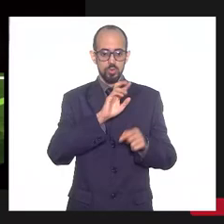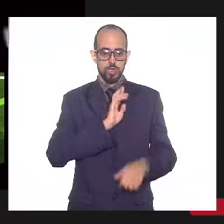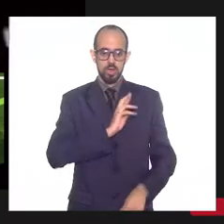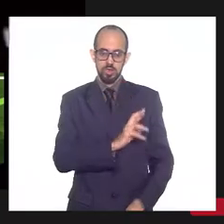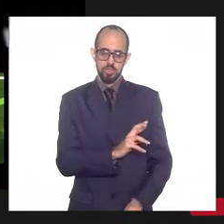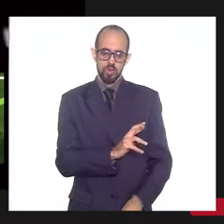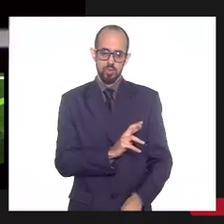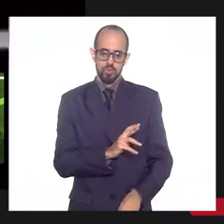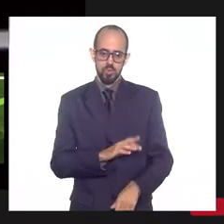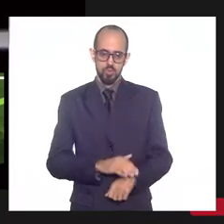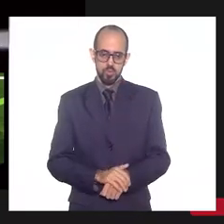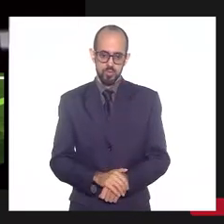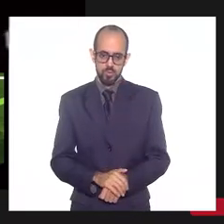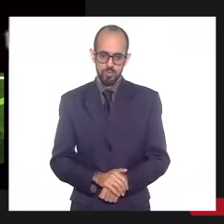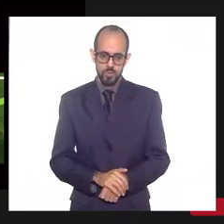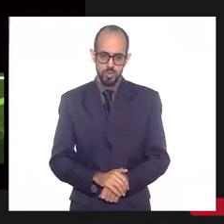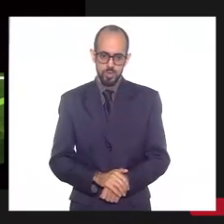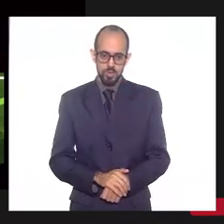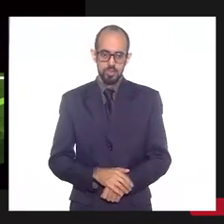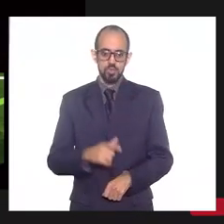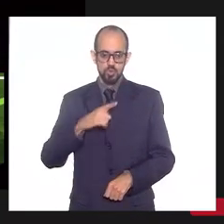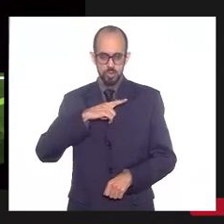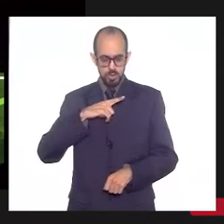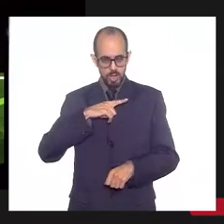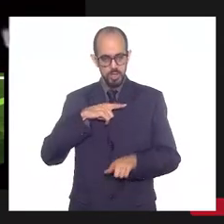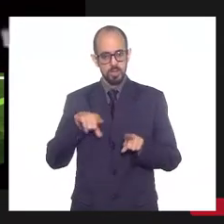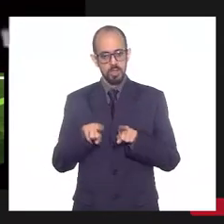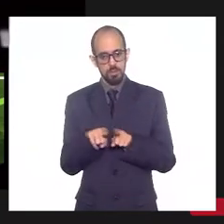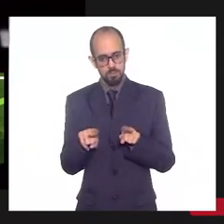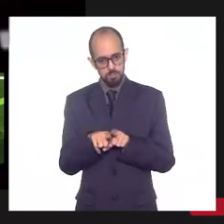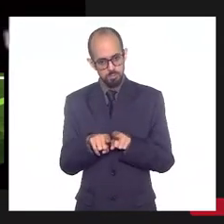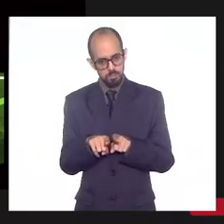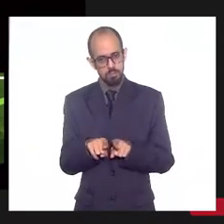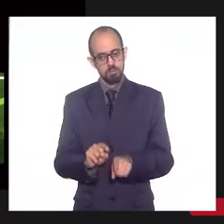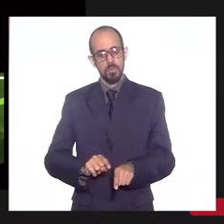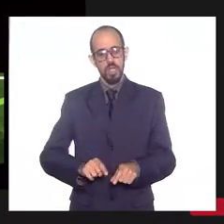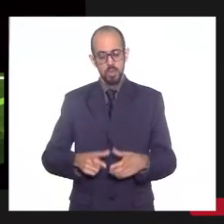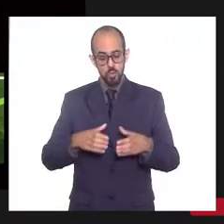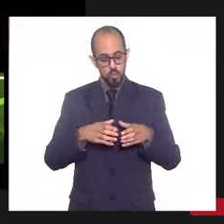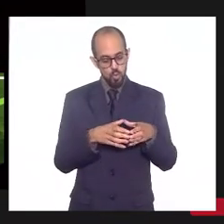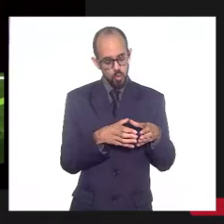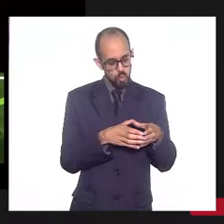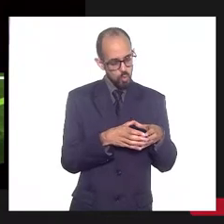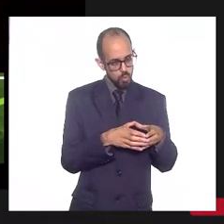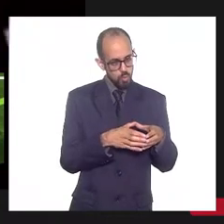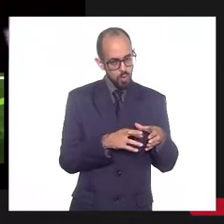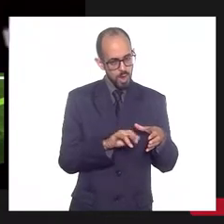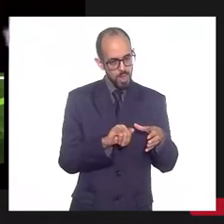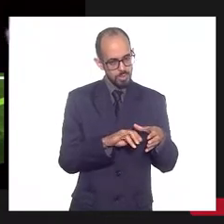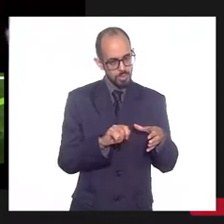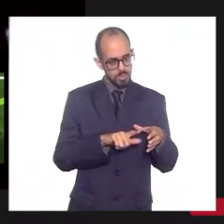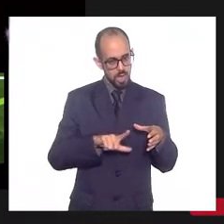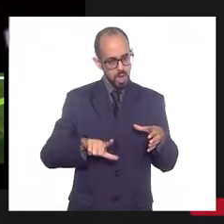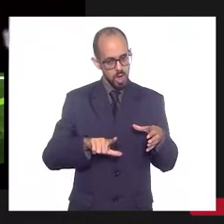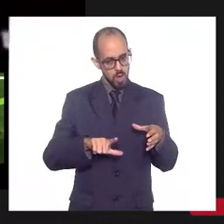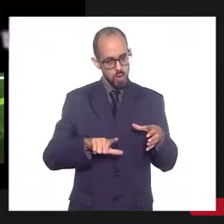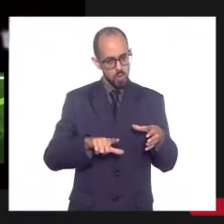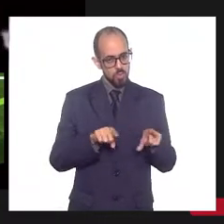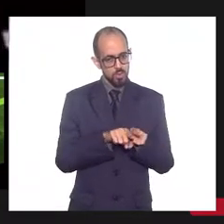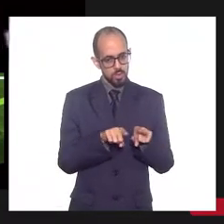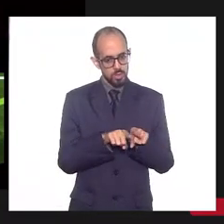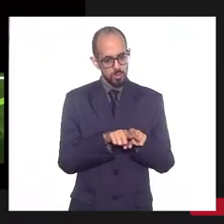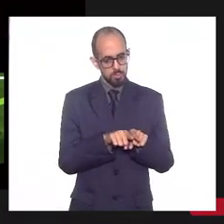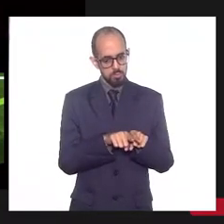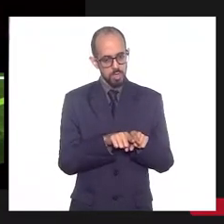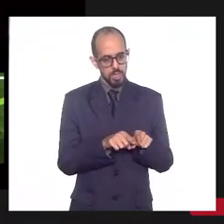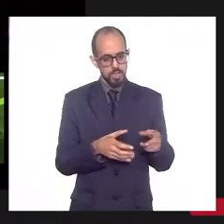e eu sou organette que tem um recorte racial e o sistema recorte de classe Com certeza é mais